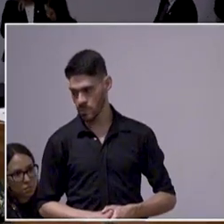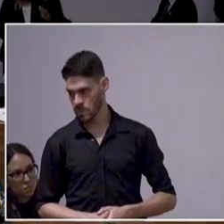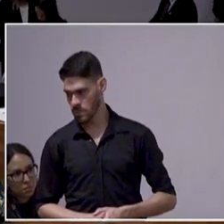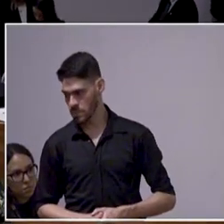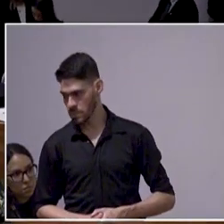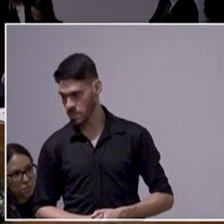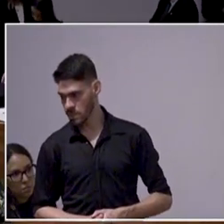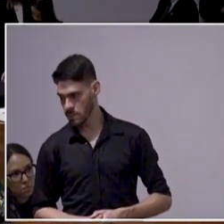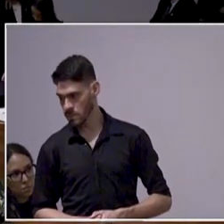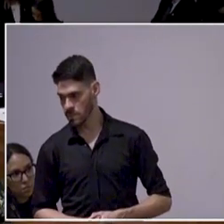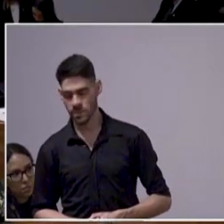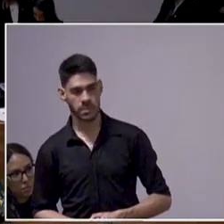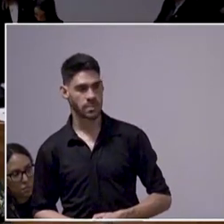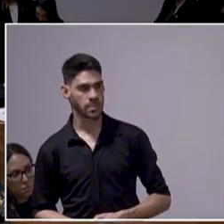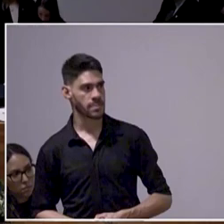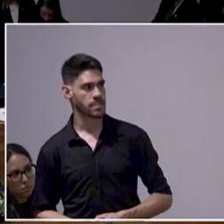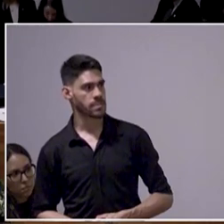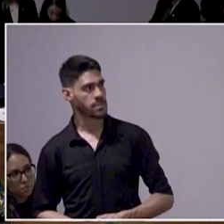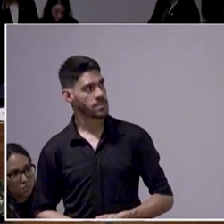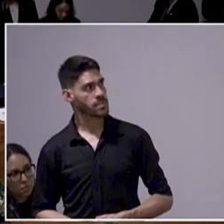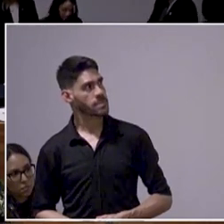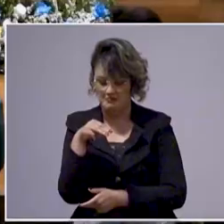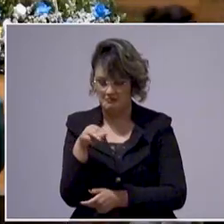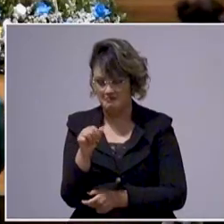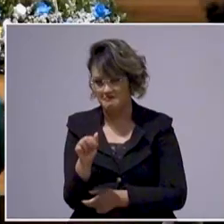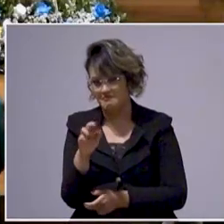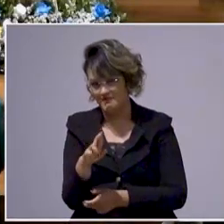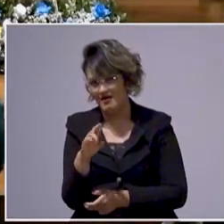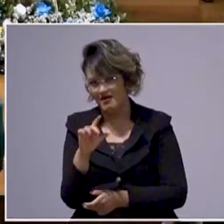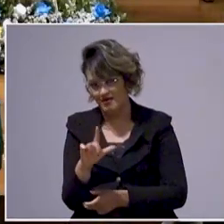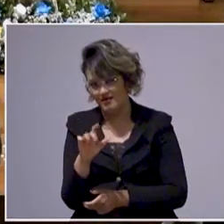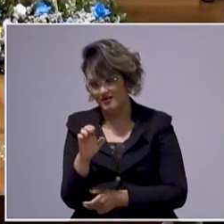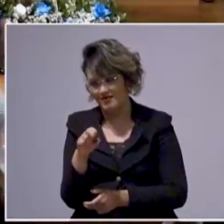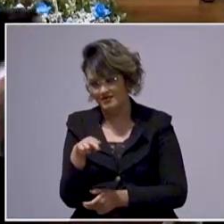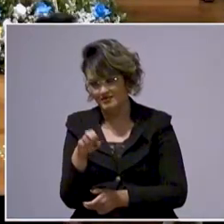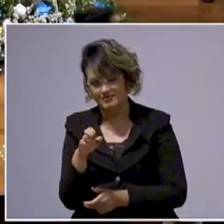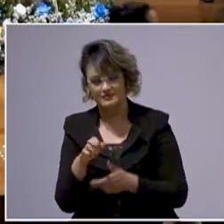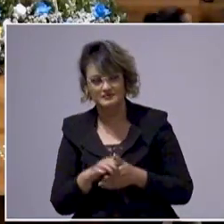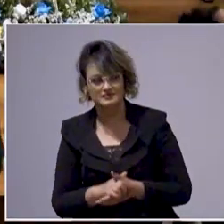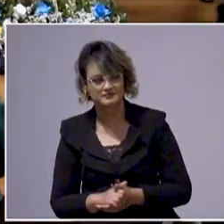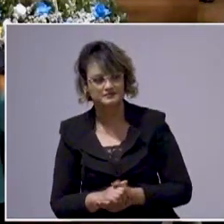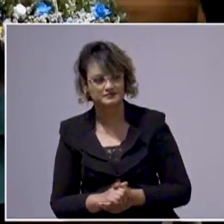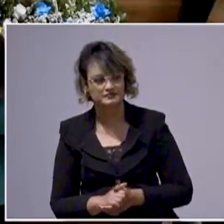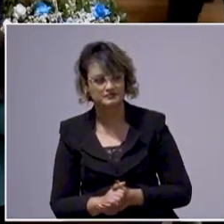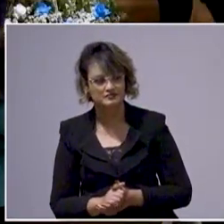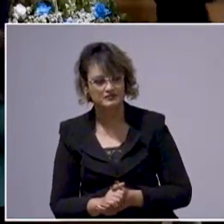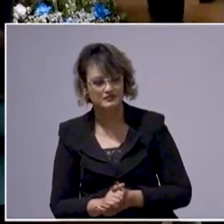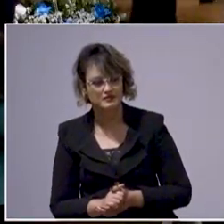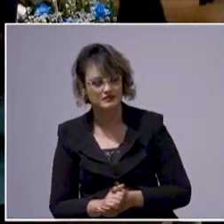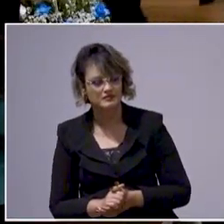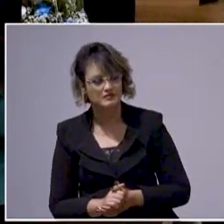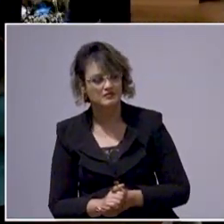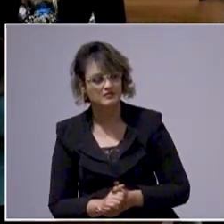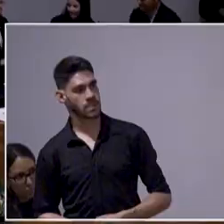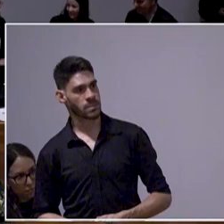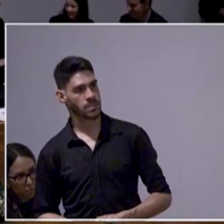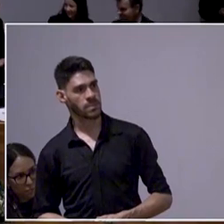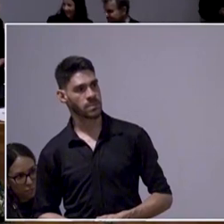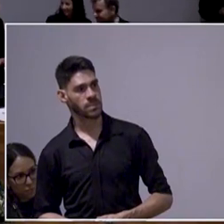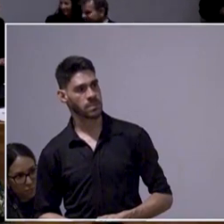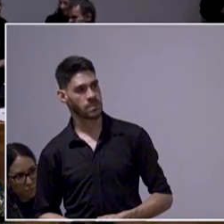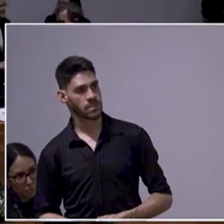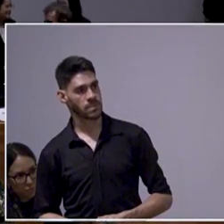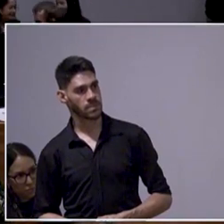de 3 décadas de trabalho se confundem com a criação da Câmara Legislativa, da Lei de Formação do DF e